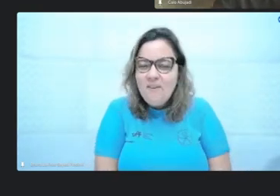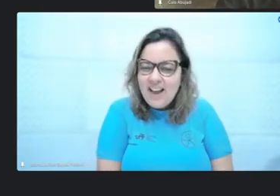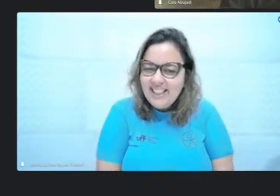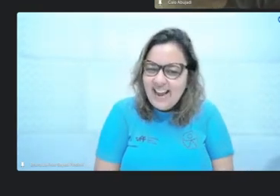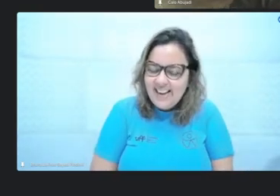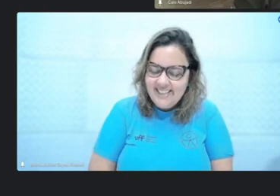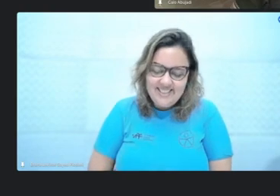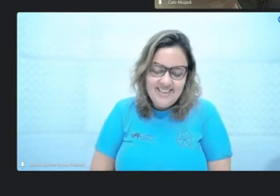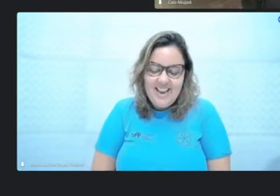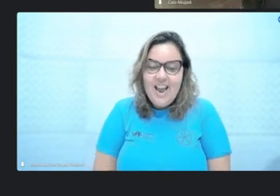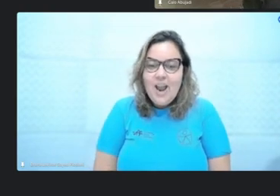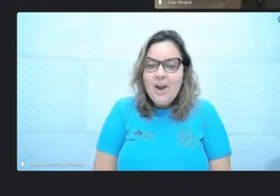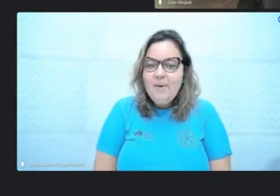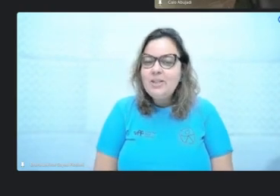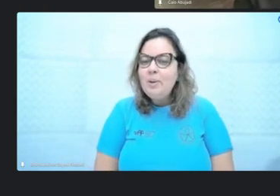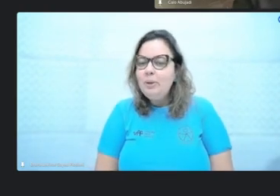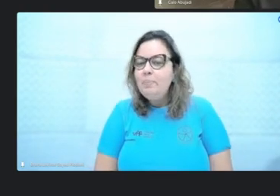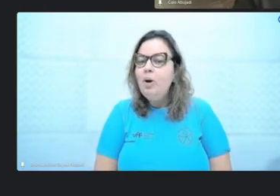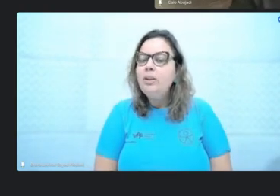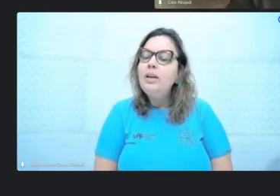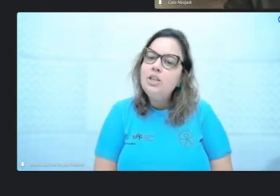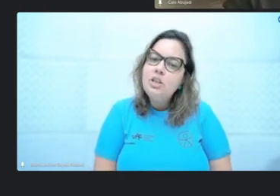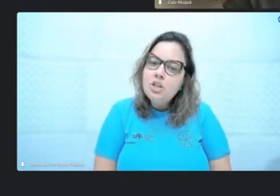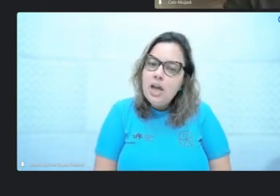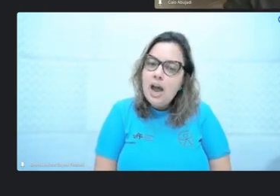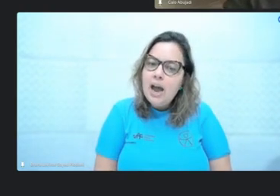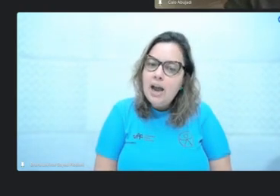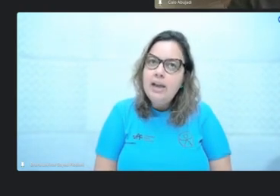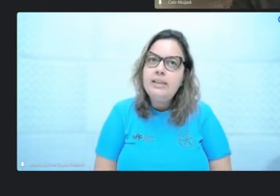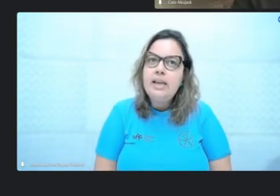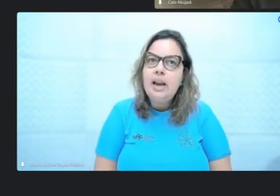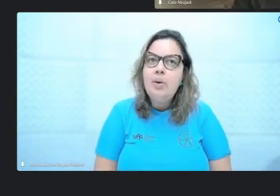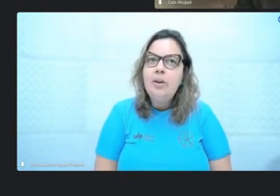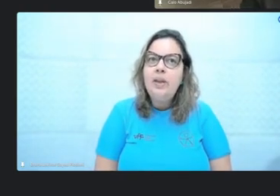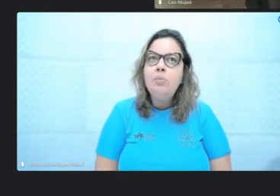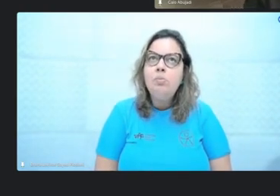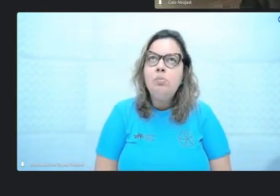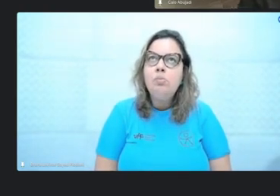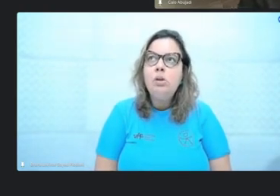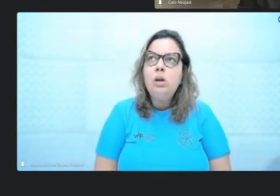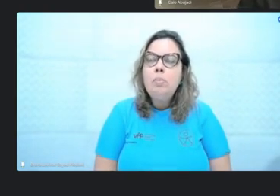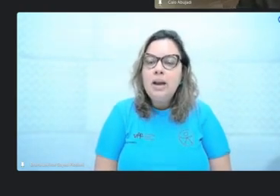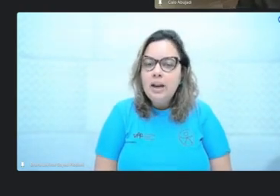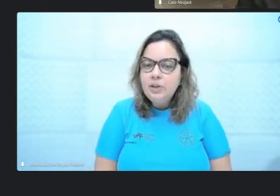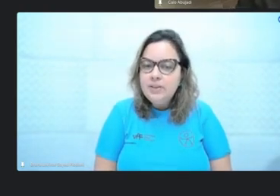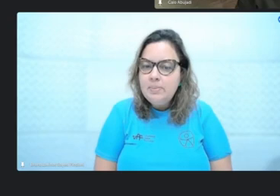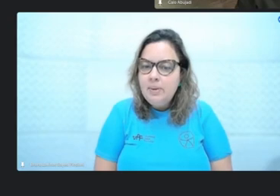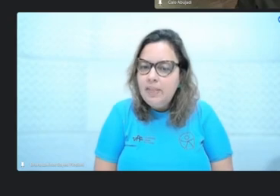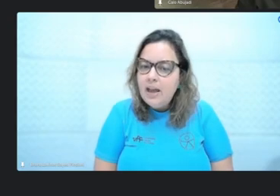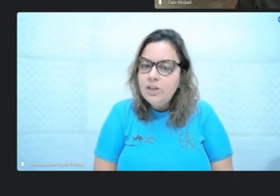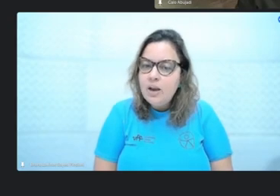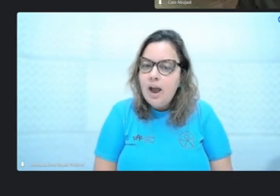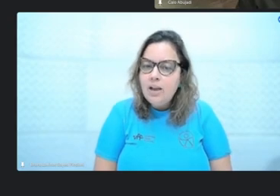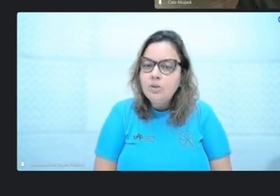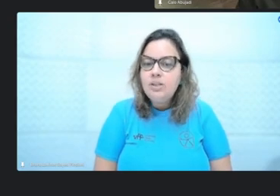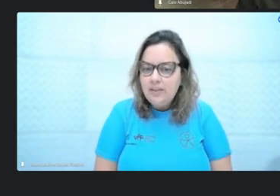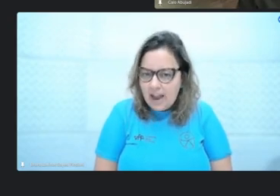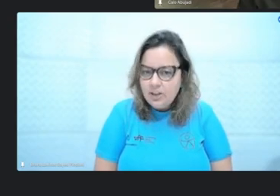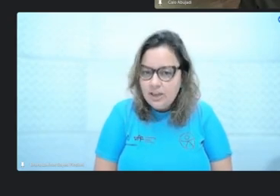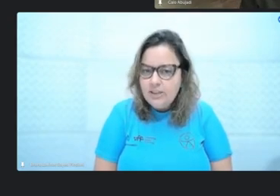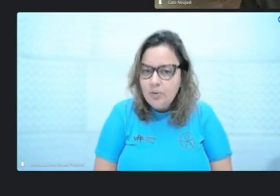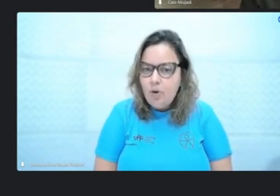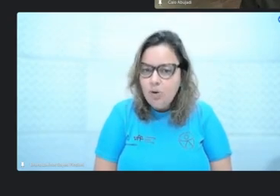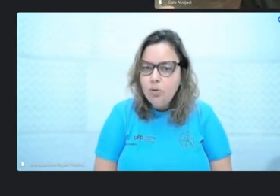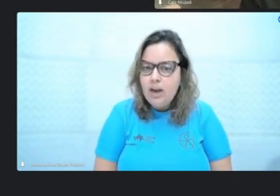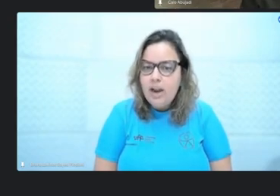Sem formalidade. Eu acho que é muito importante a gente estar... Esse canal ele tem uma grande visibilidade à